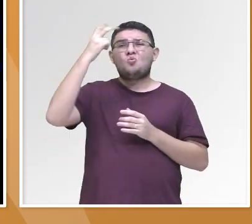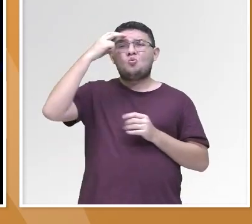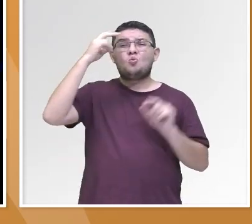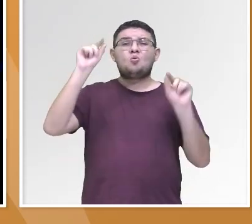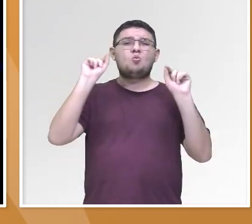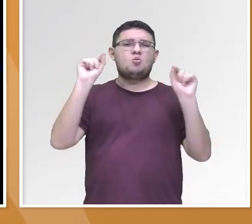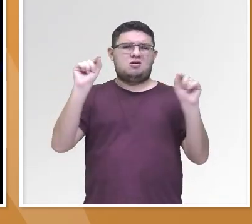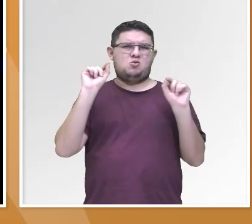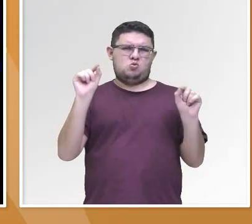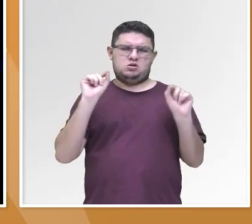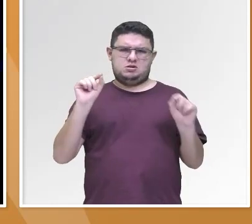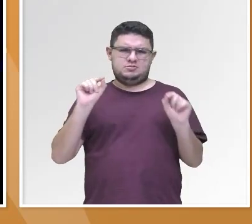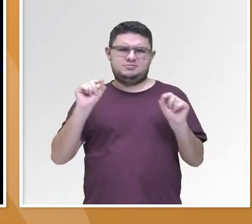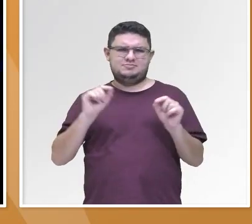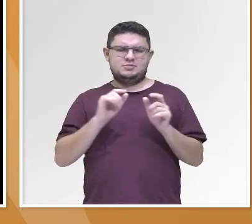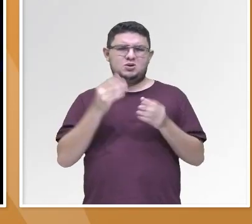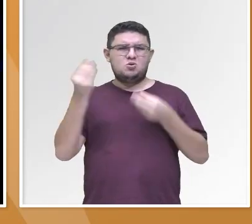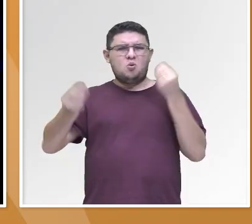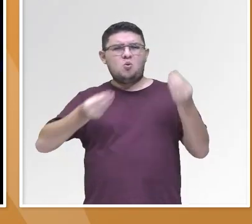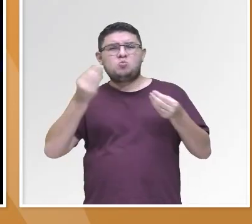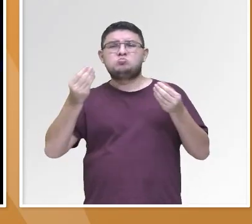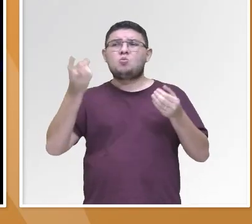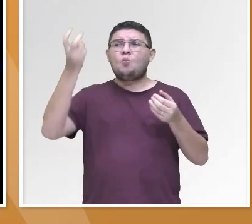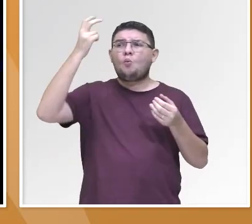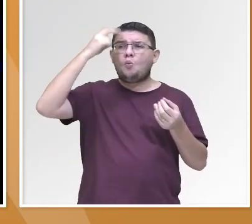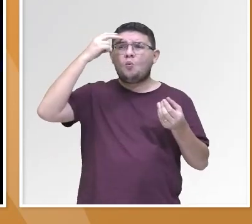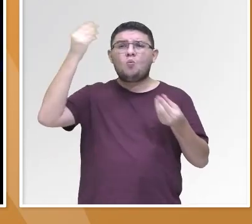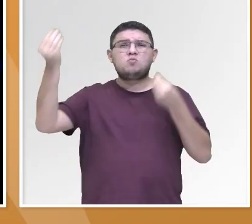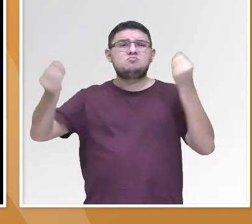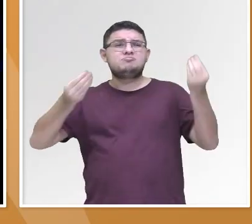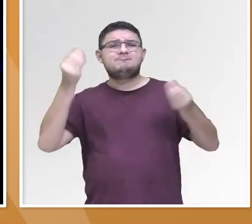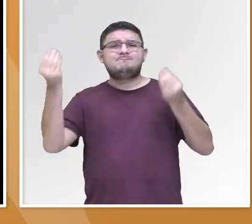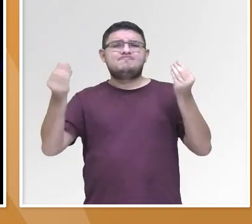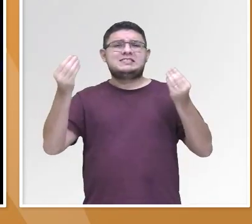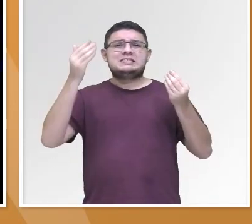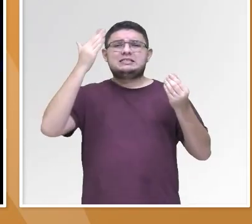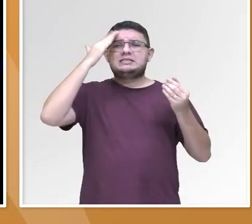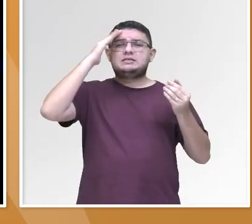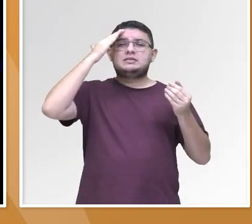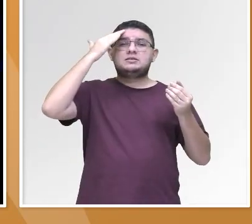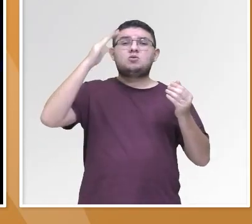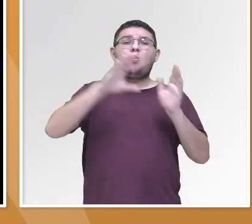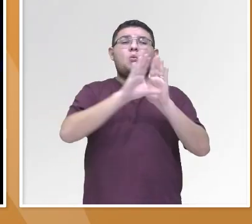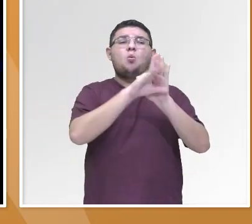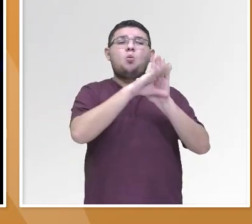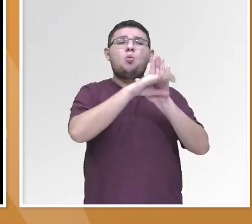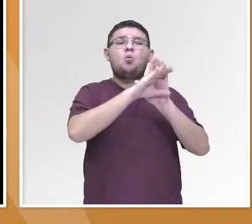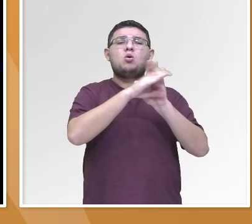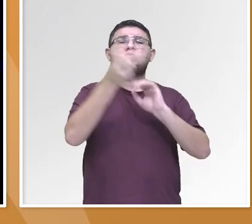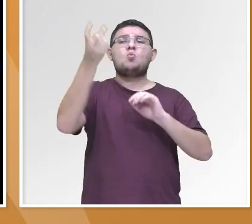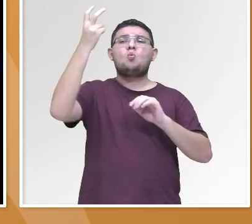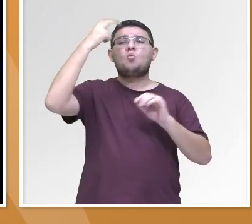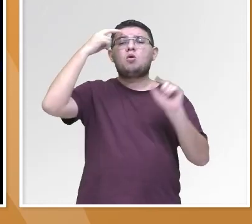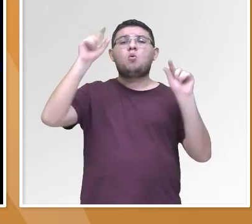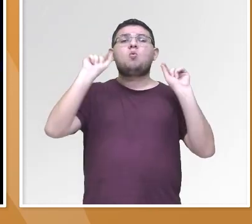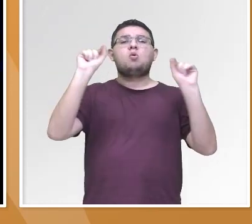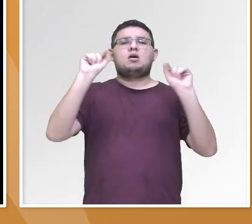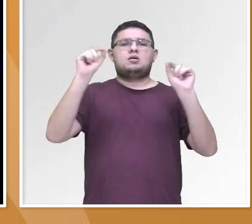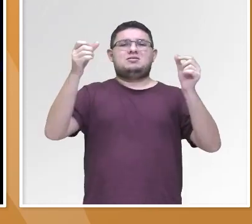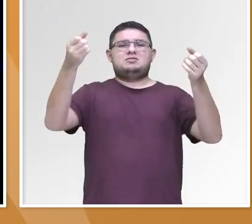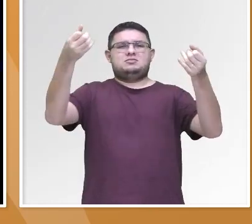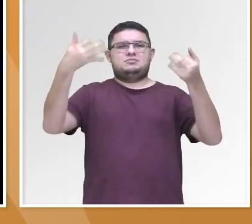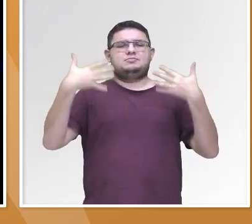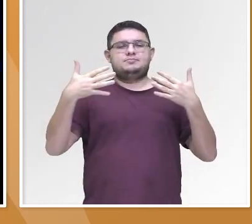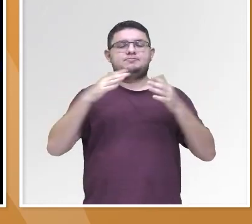poder entender de que modo esses africanos contribuíram culturalmente, eu tenho que entender o conceito de cultura. Tá? Então, em